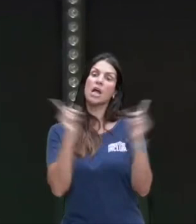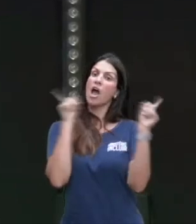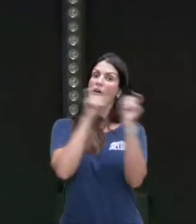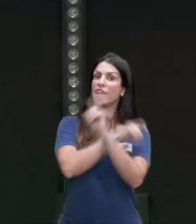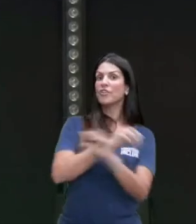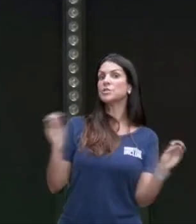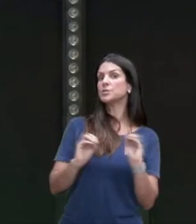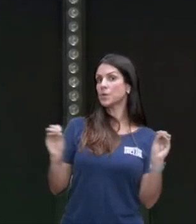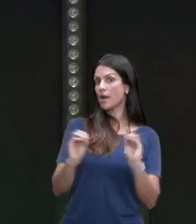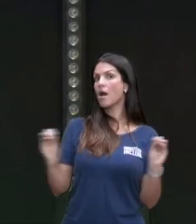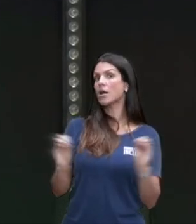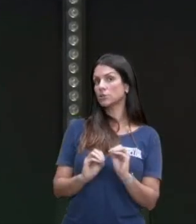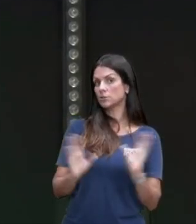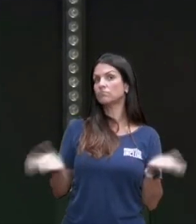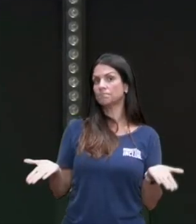dificuldade